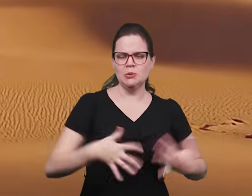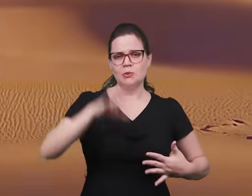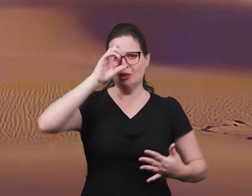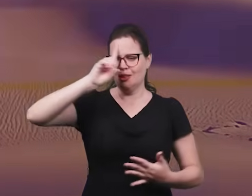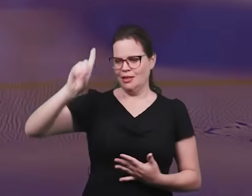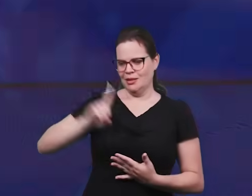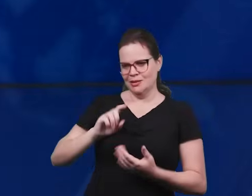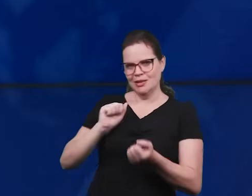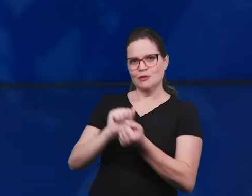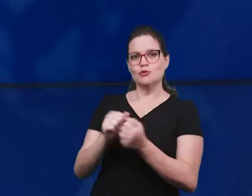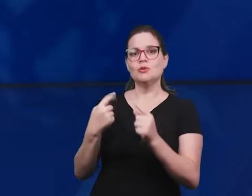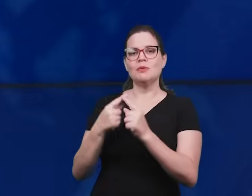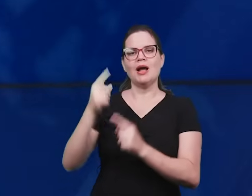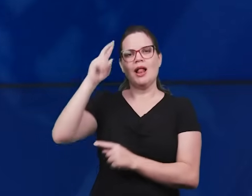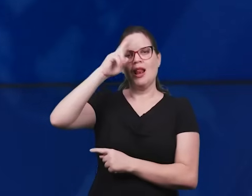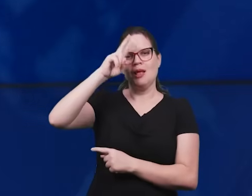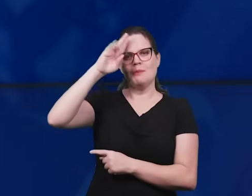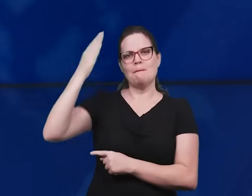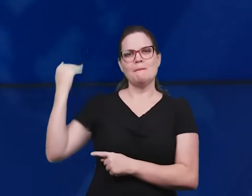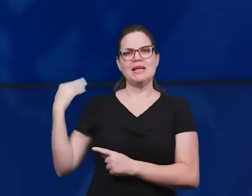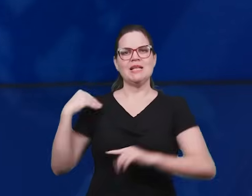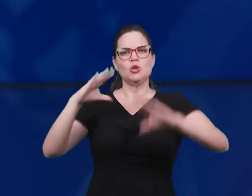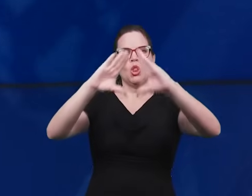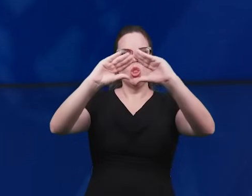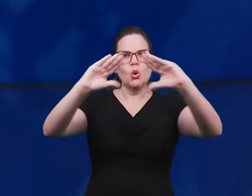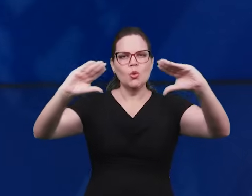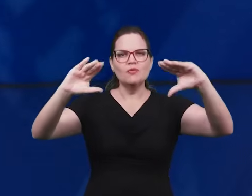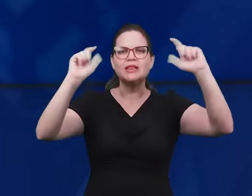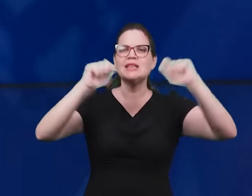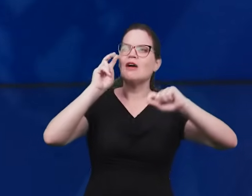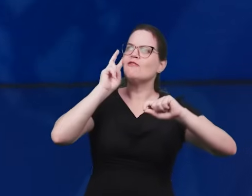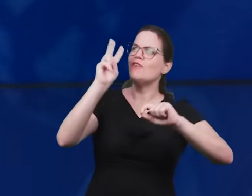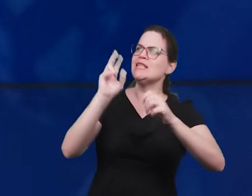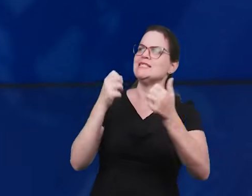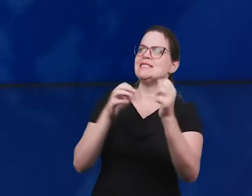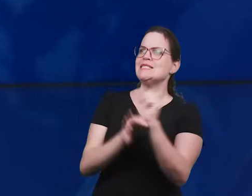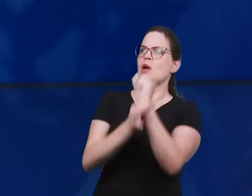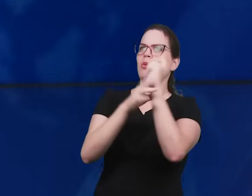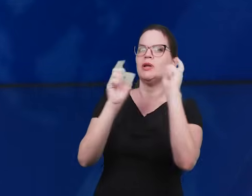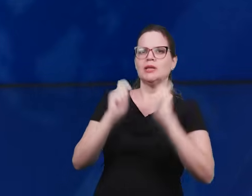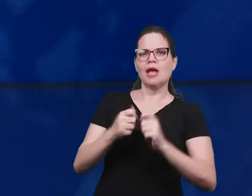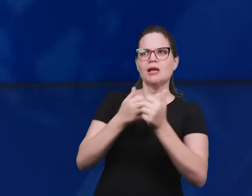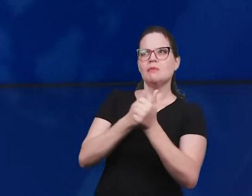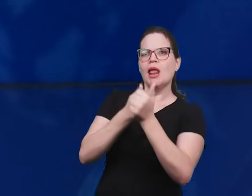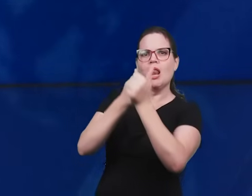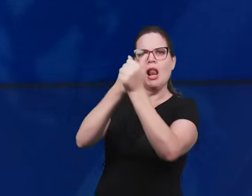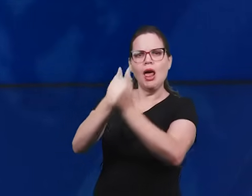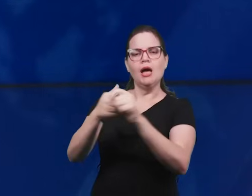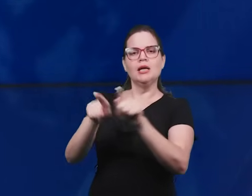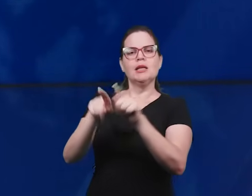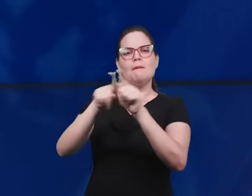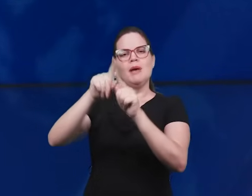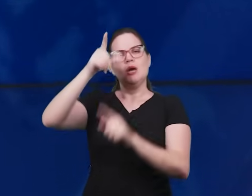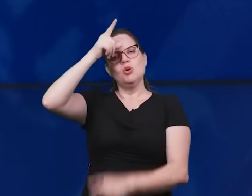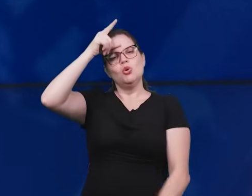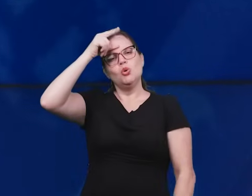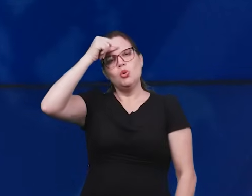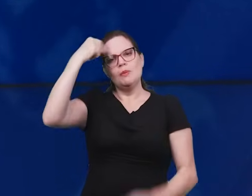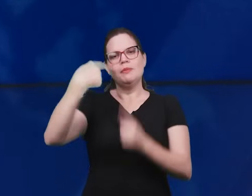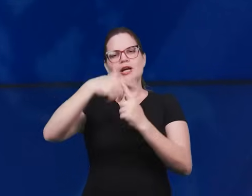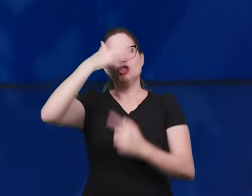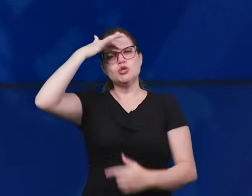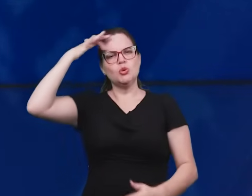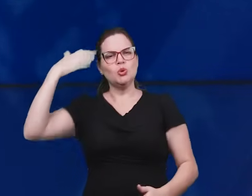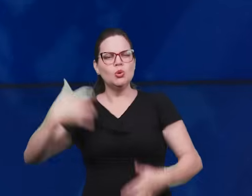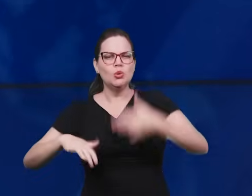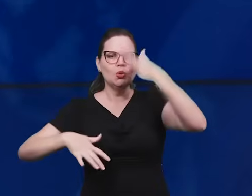refrigério para o povo. Que segurança para o israelita caminhar rodeado de todos os seus irmãos